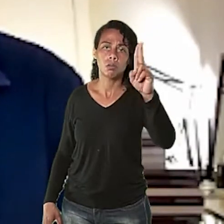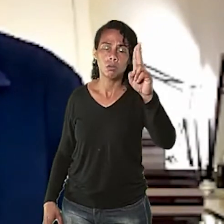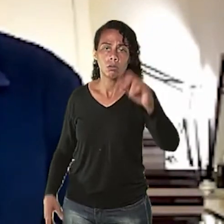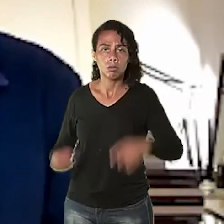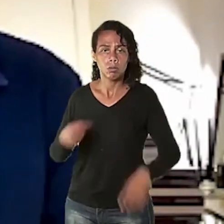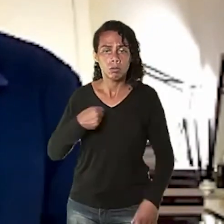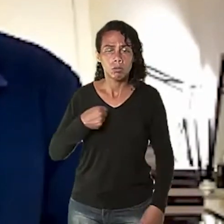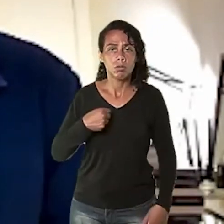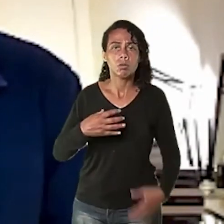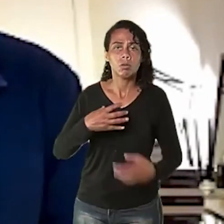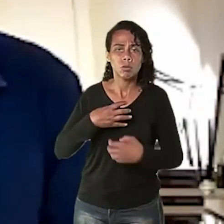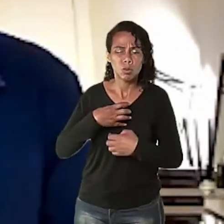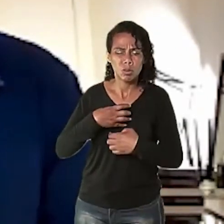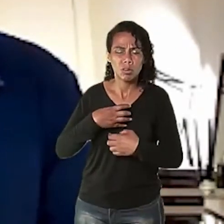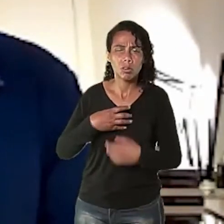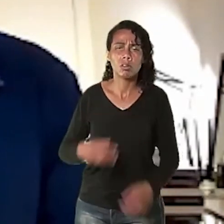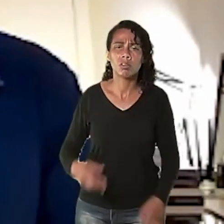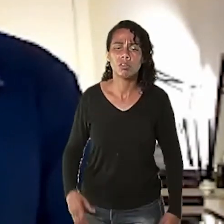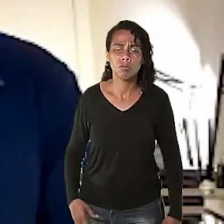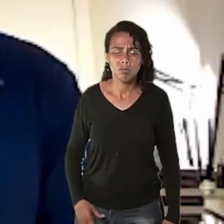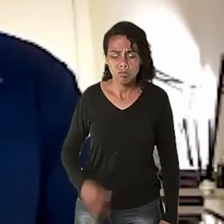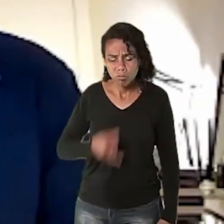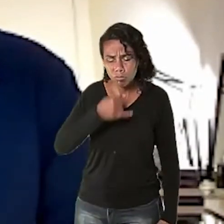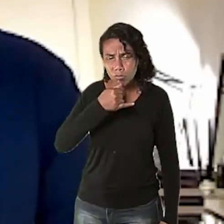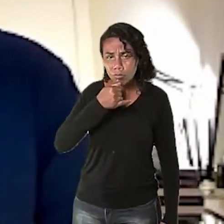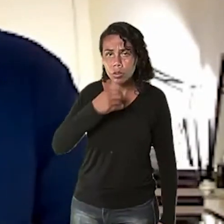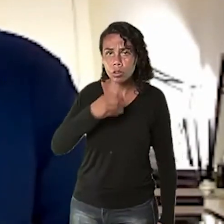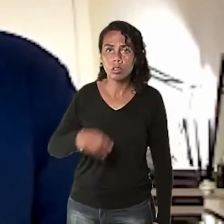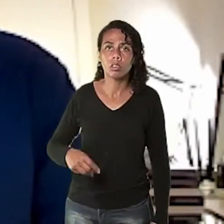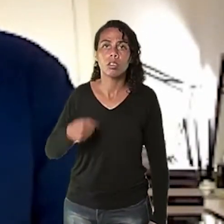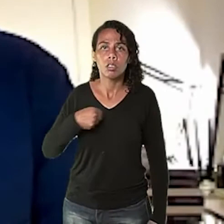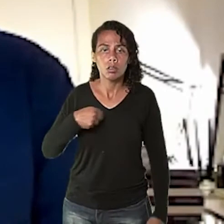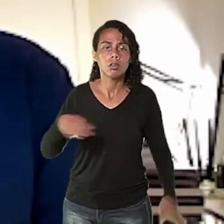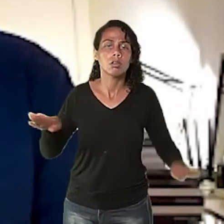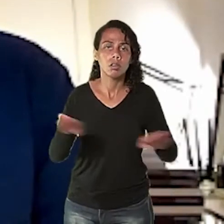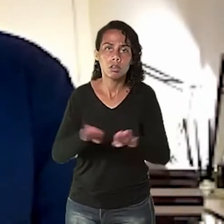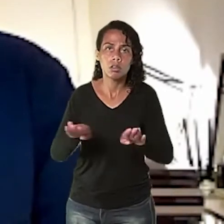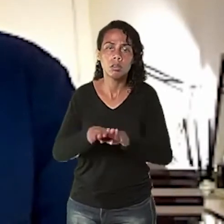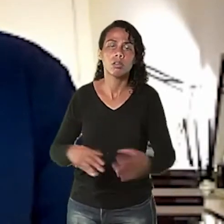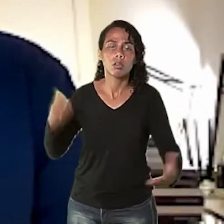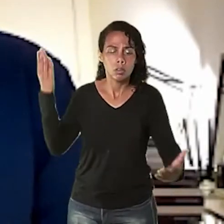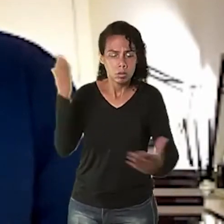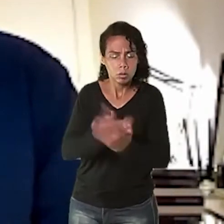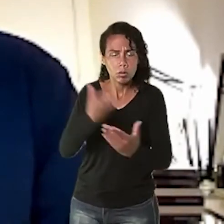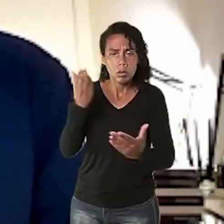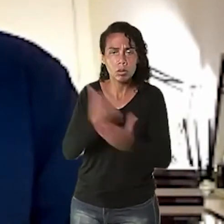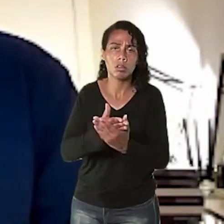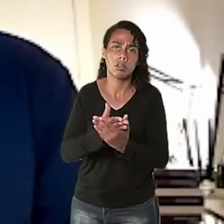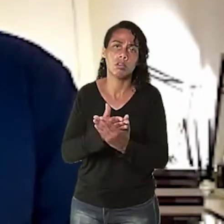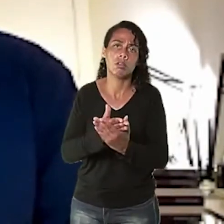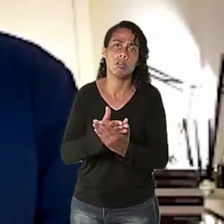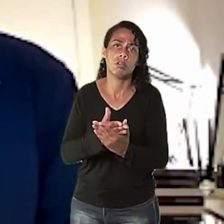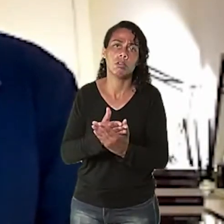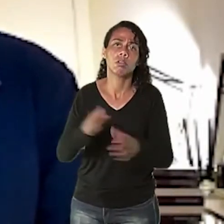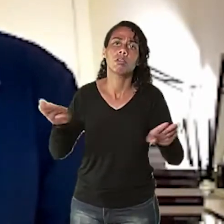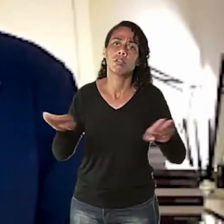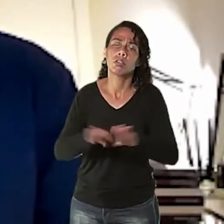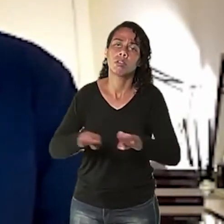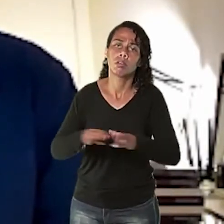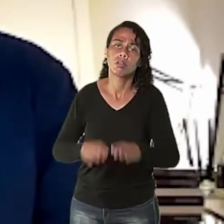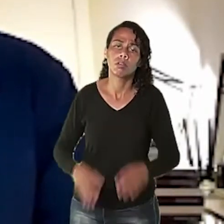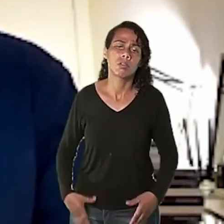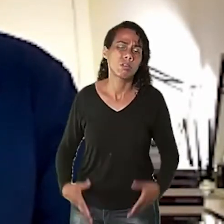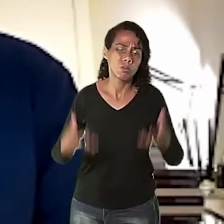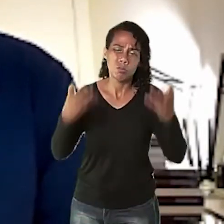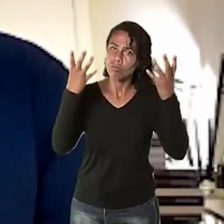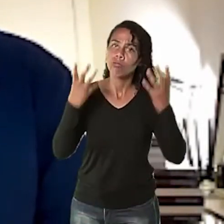essa ONG inglesa que também está me apoiando na minha defesa aqui no Brasil. E vamos ver se acontece alguma coisa na justiça alemã. Não tenho muito otimismo, não, porque eu acho que